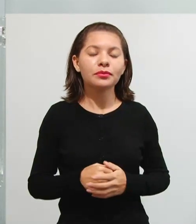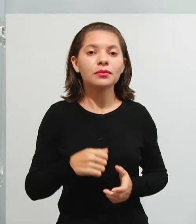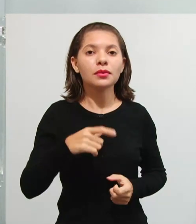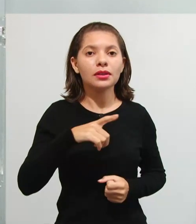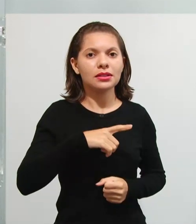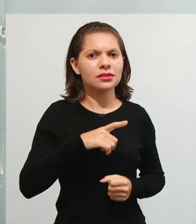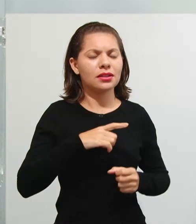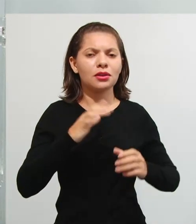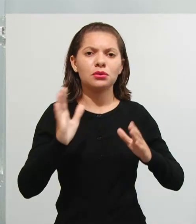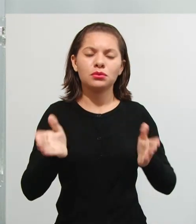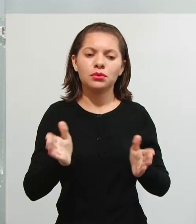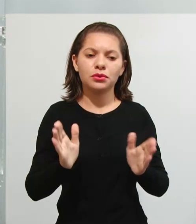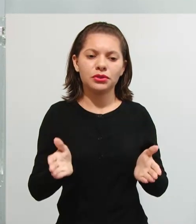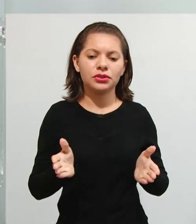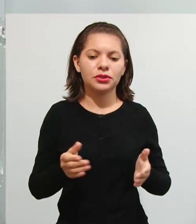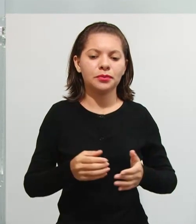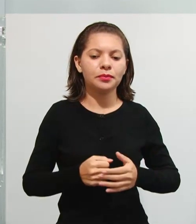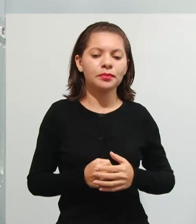existe hoje